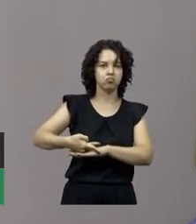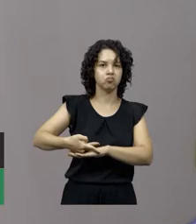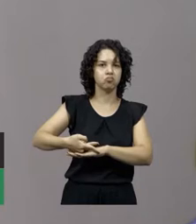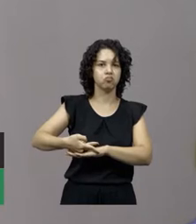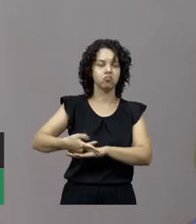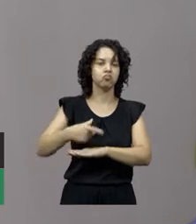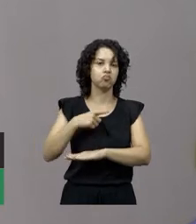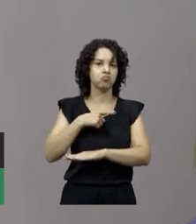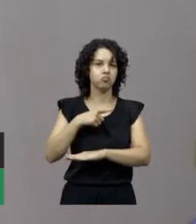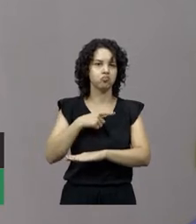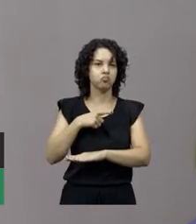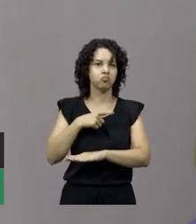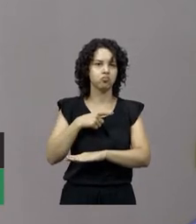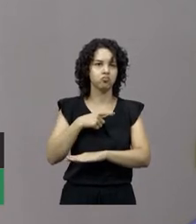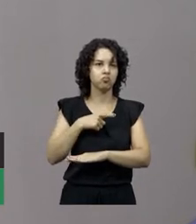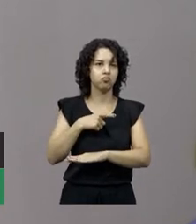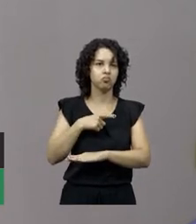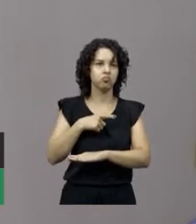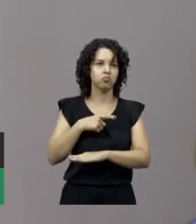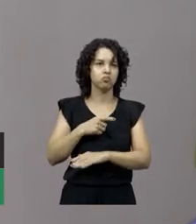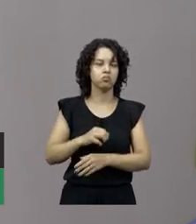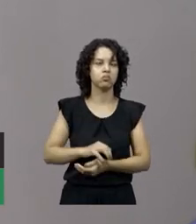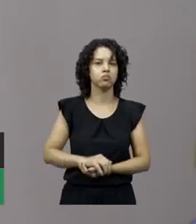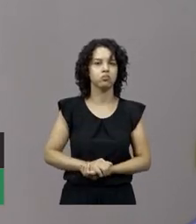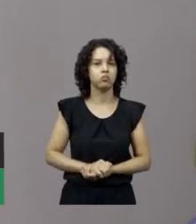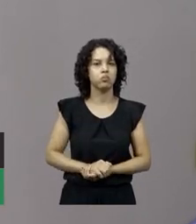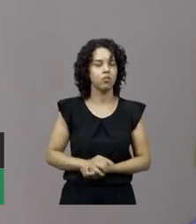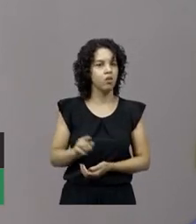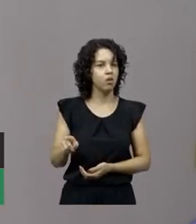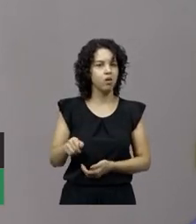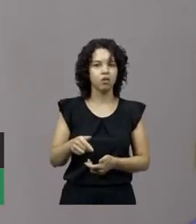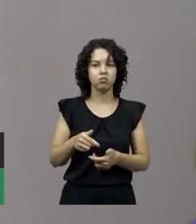está completamente inválido no fundo da cama.